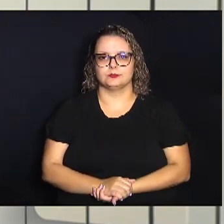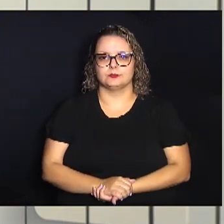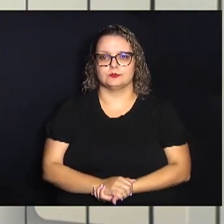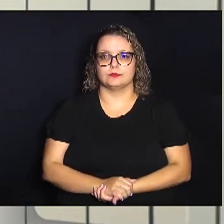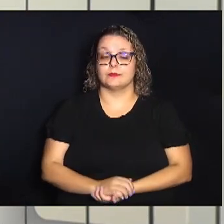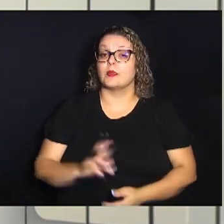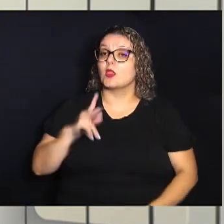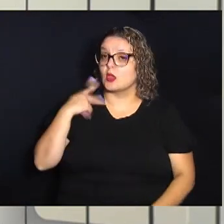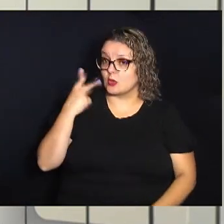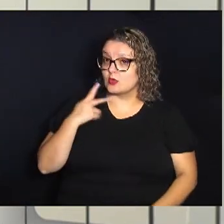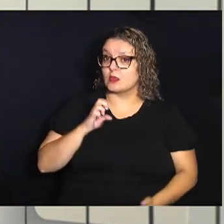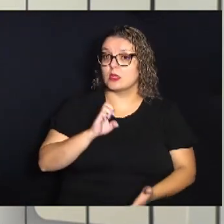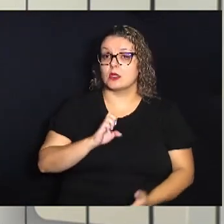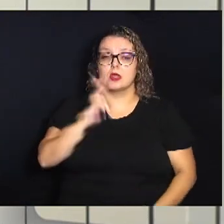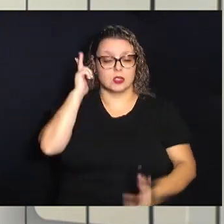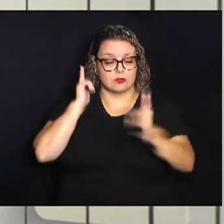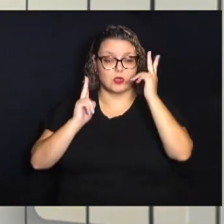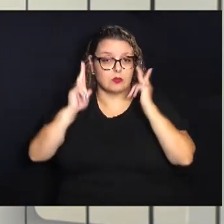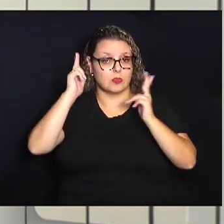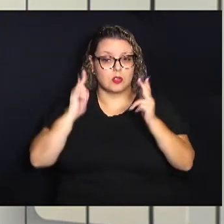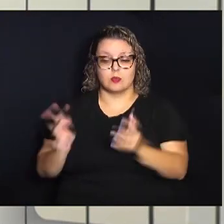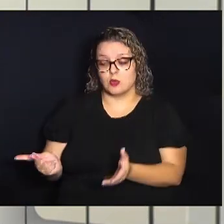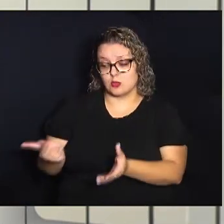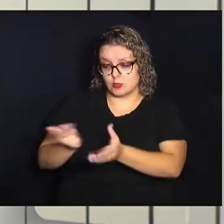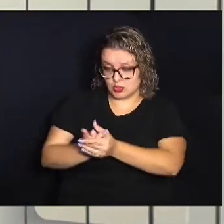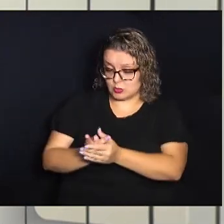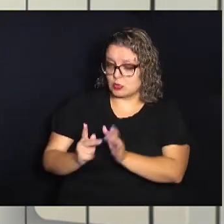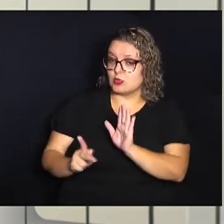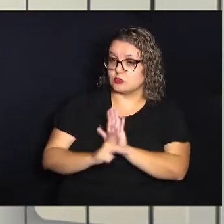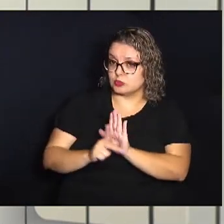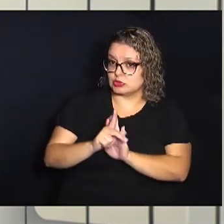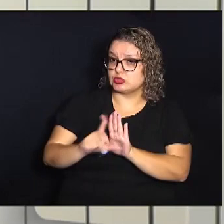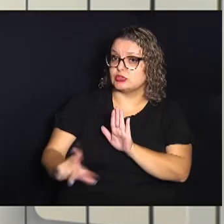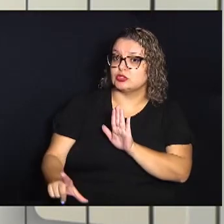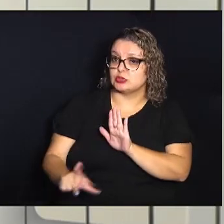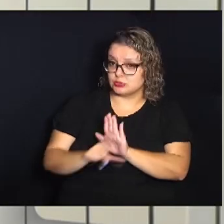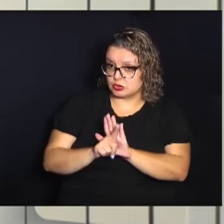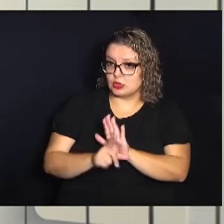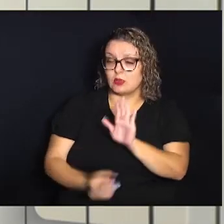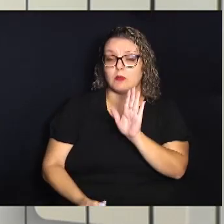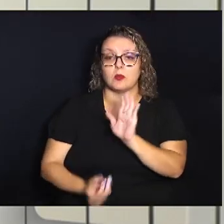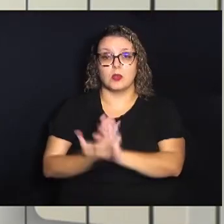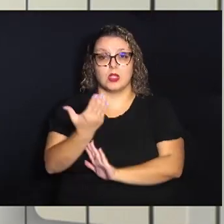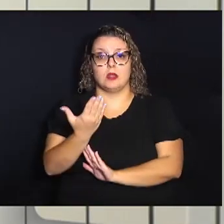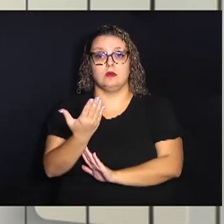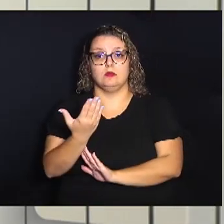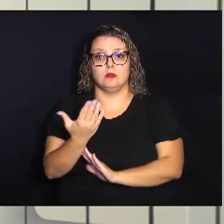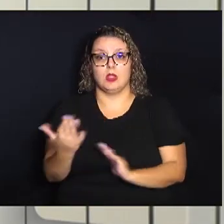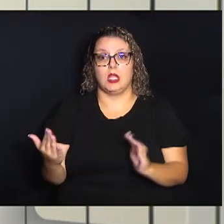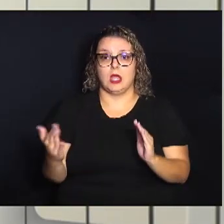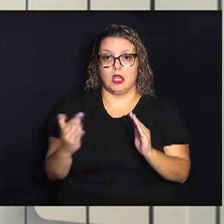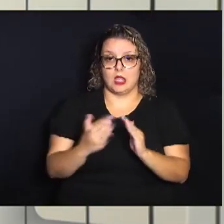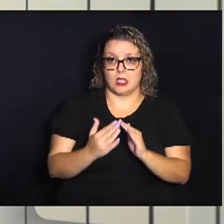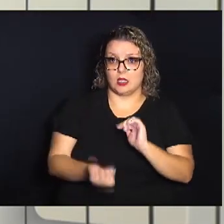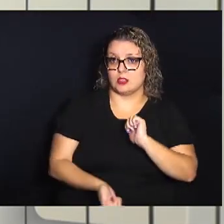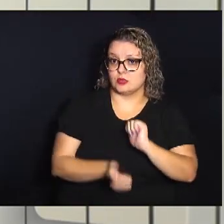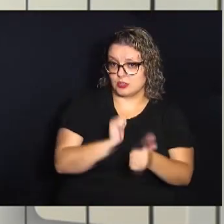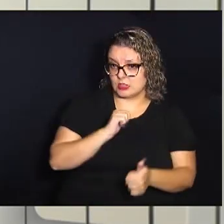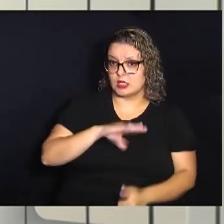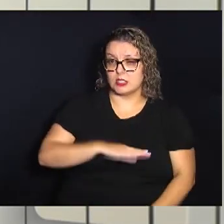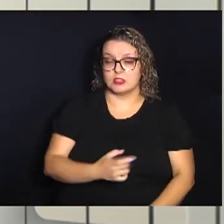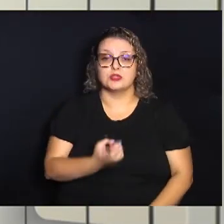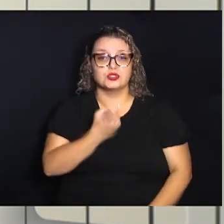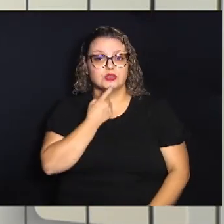O vereador Edivaldo Cabelo protocolou um projeto de lei para criar a Casa do Atleta Campineiro,